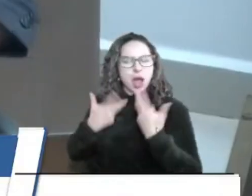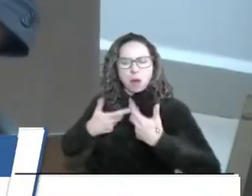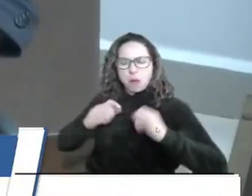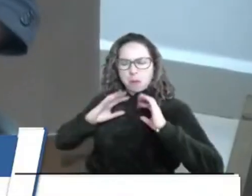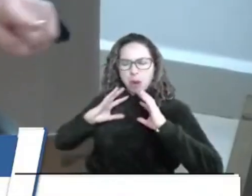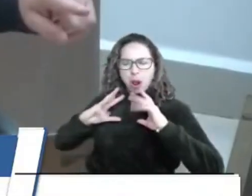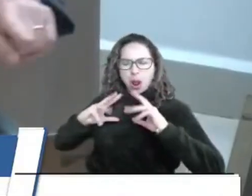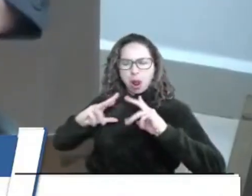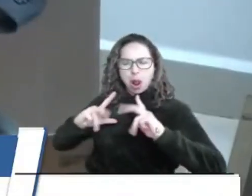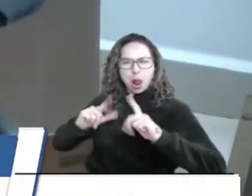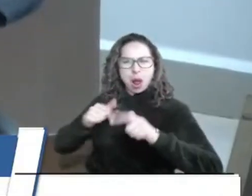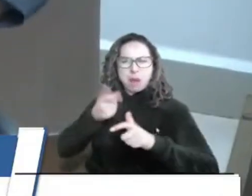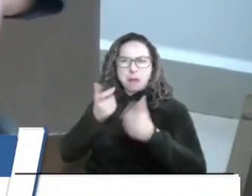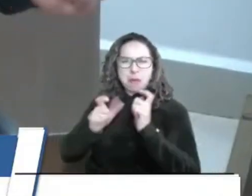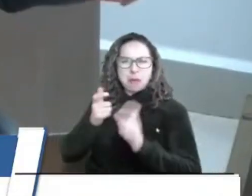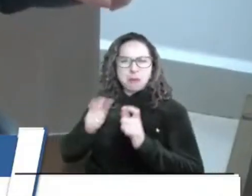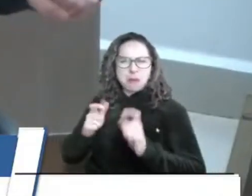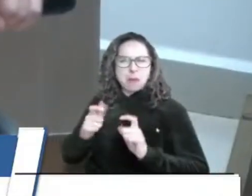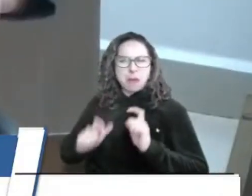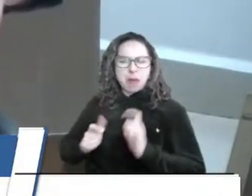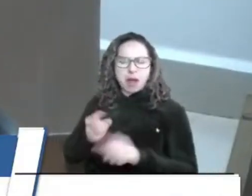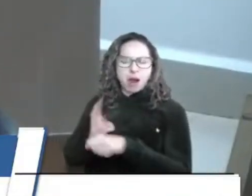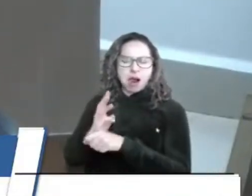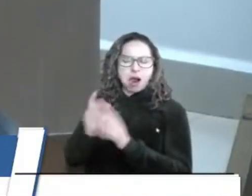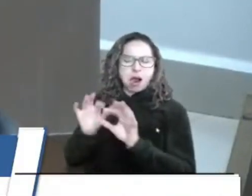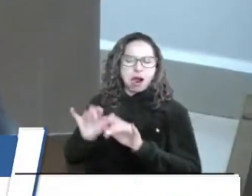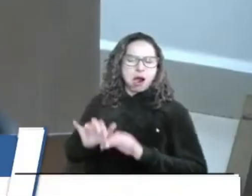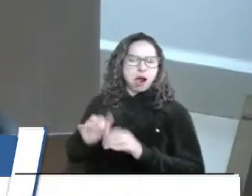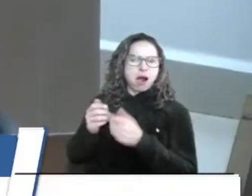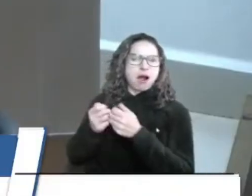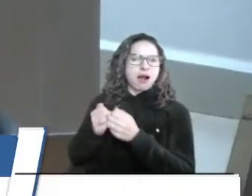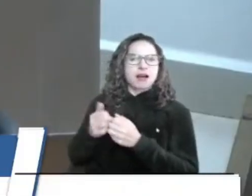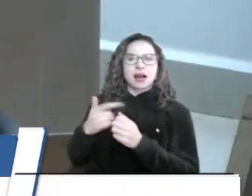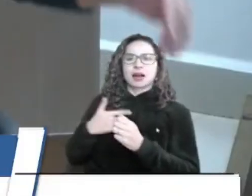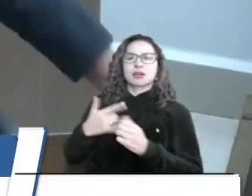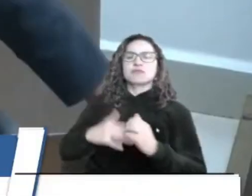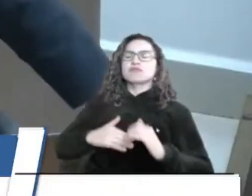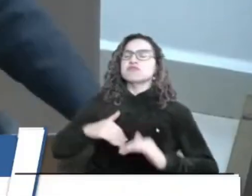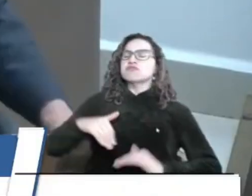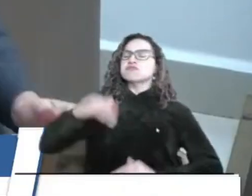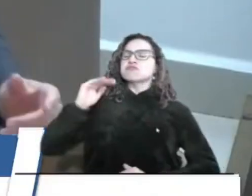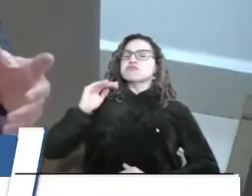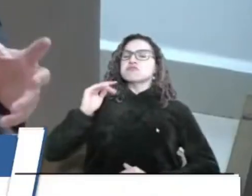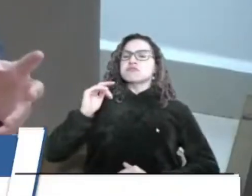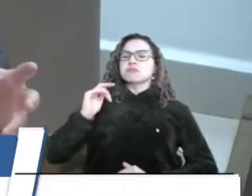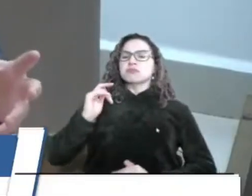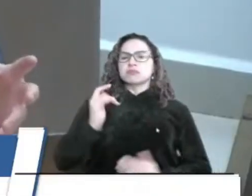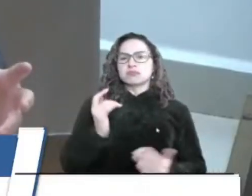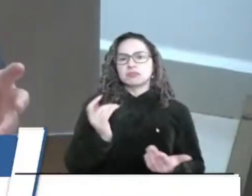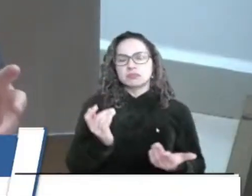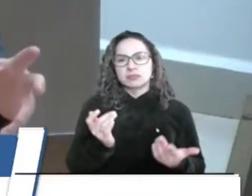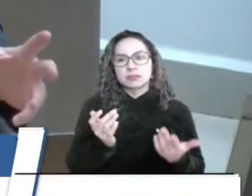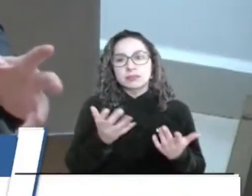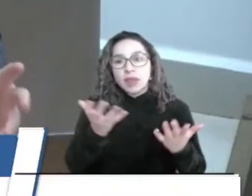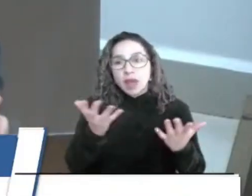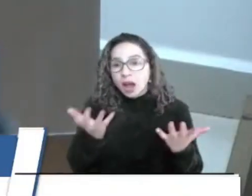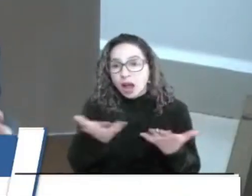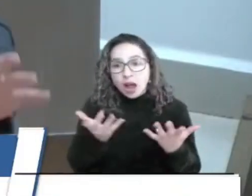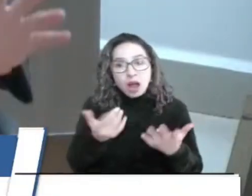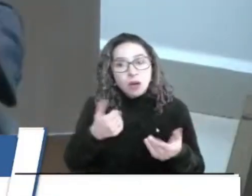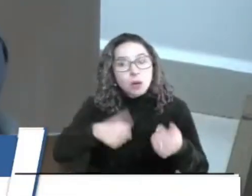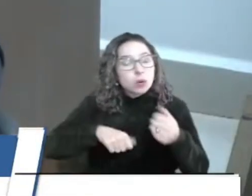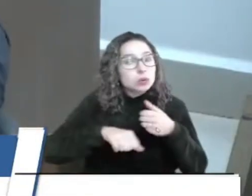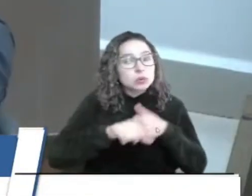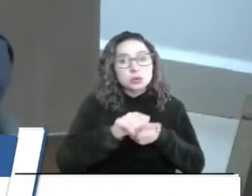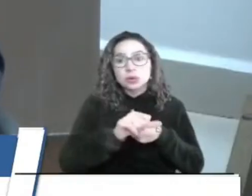falava asneira, xingava todo mundo, ele crescia, ficava grandão. Isso está mudando também,